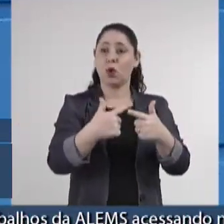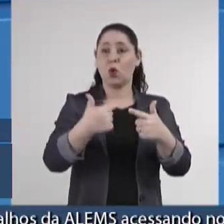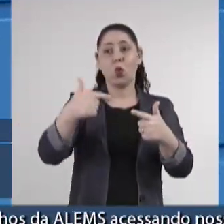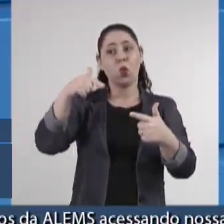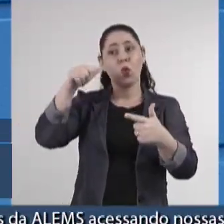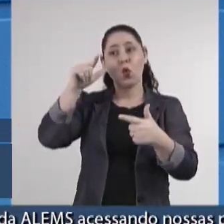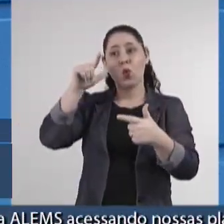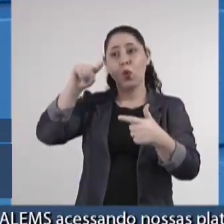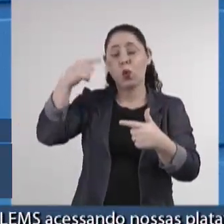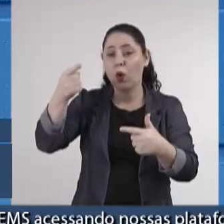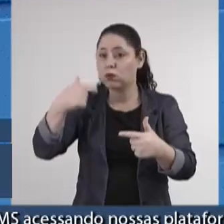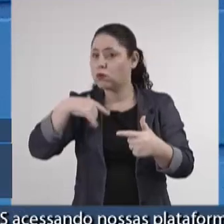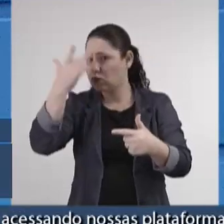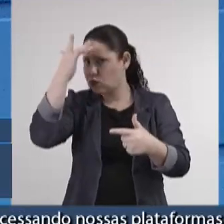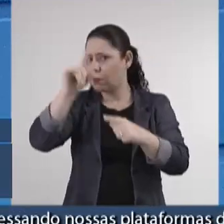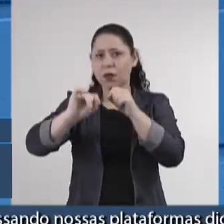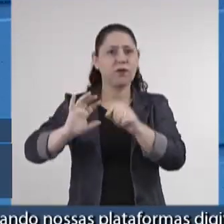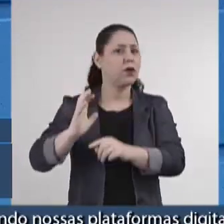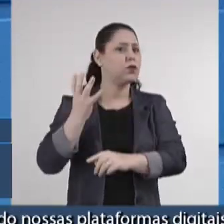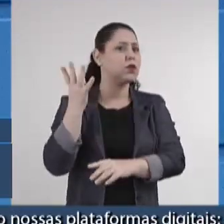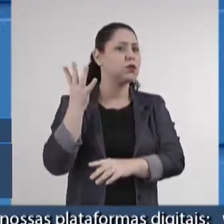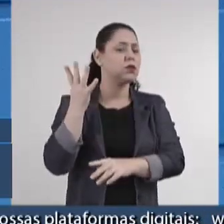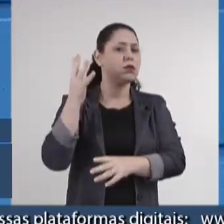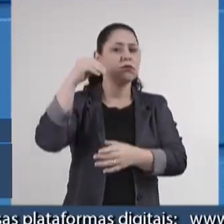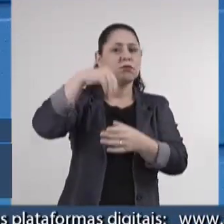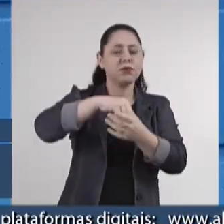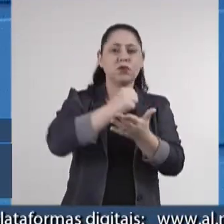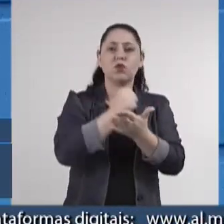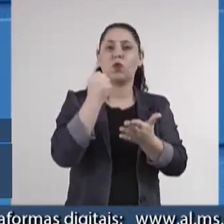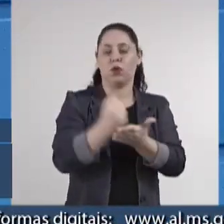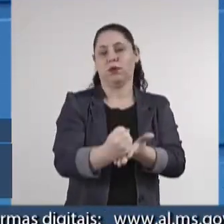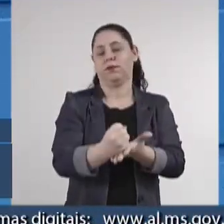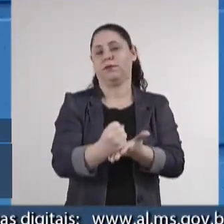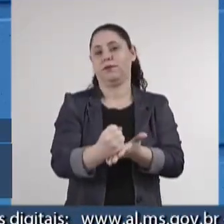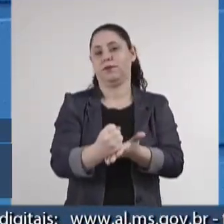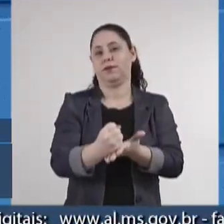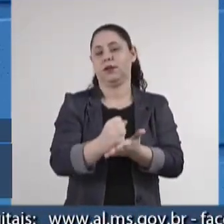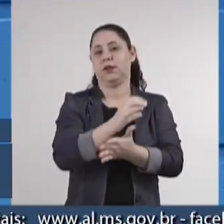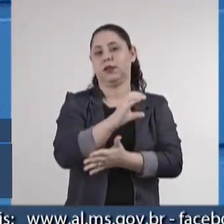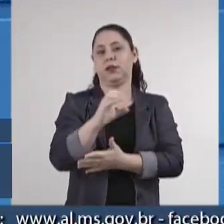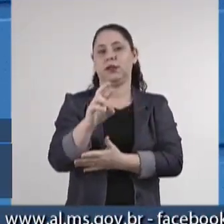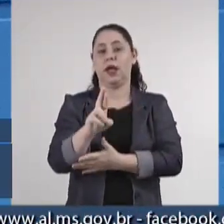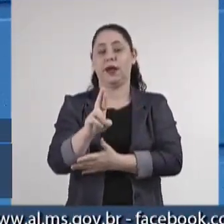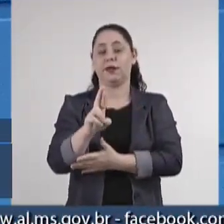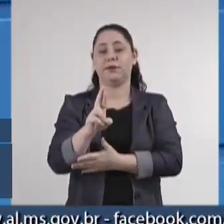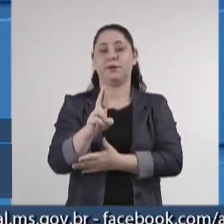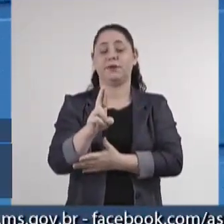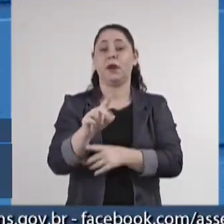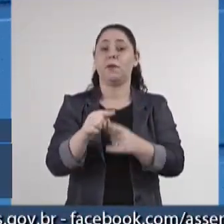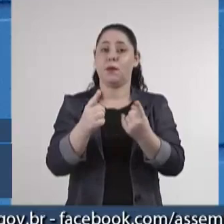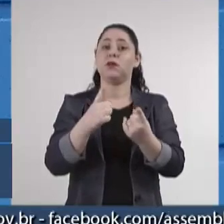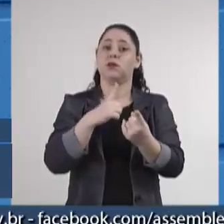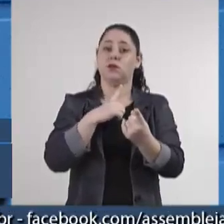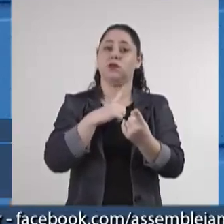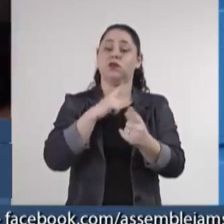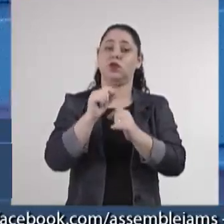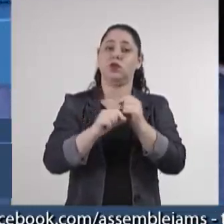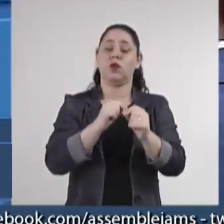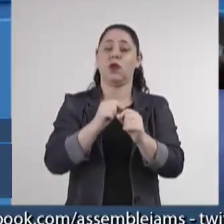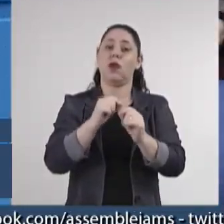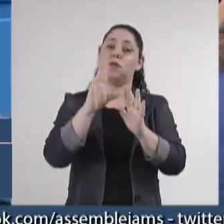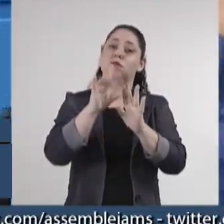gente nem sabia o que realmente estava dentro do contrato com a CCR. Né? Mas tinham